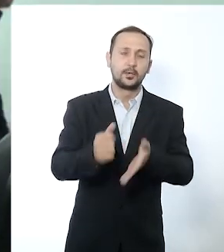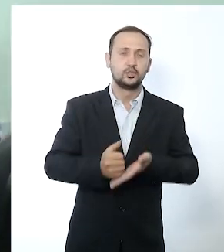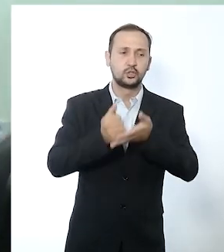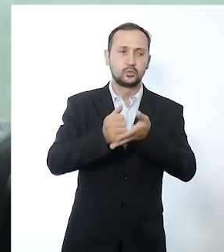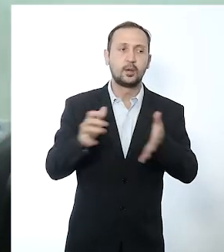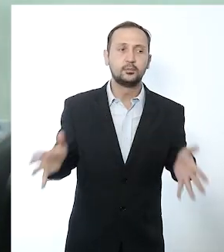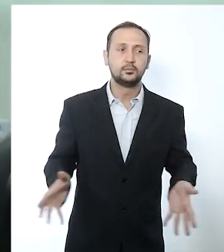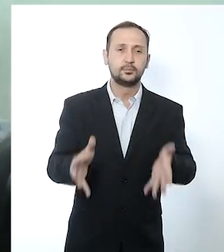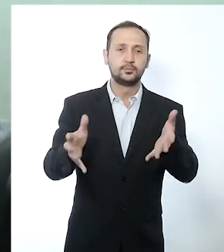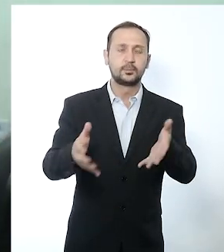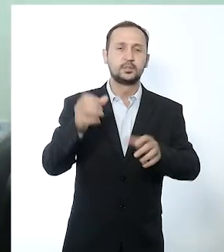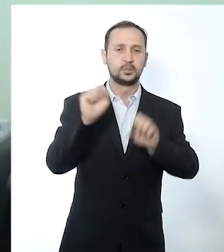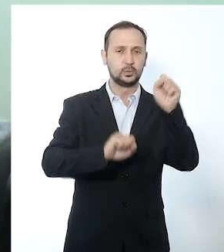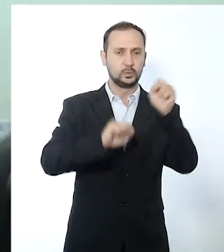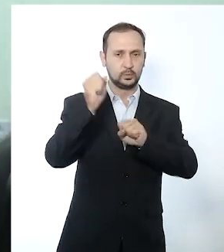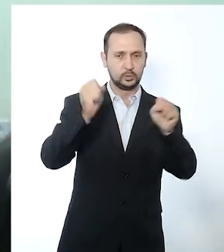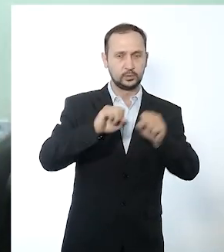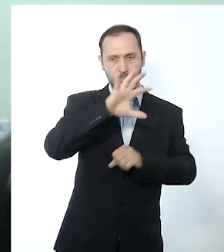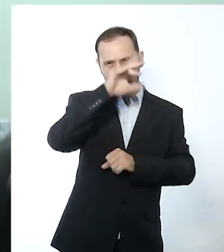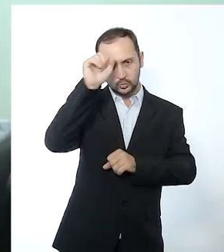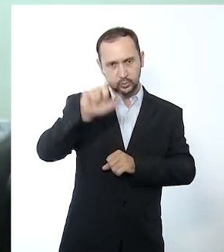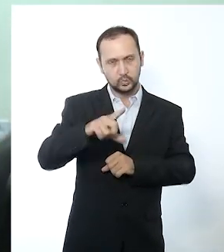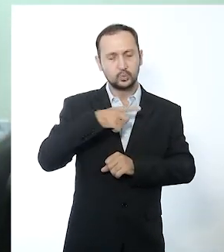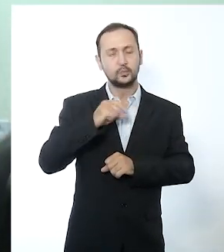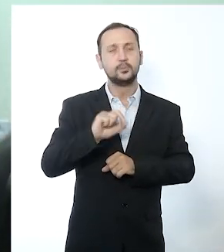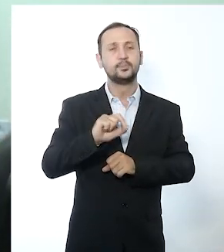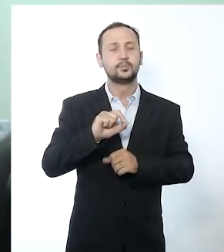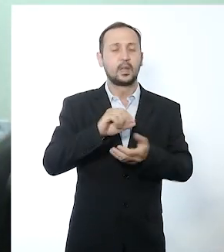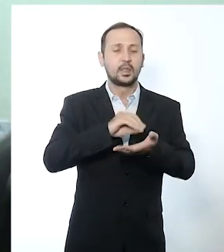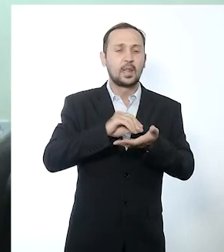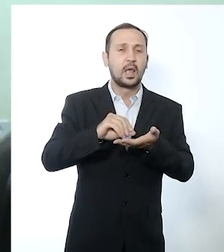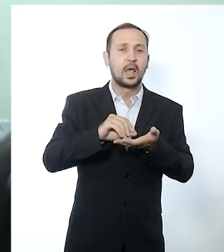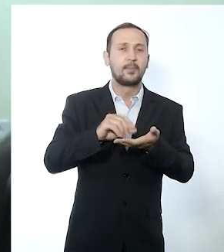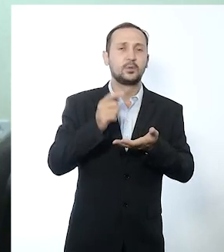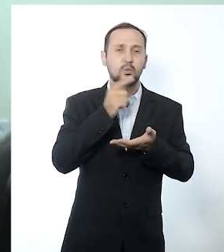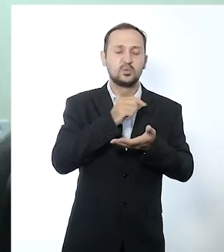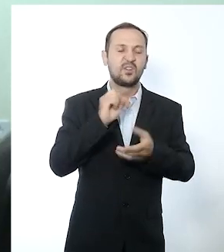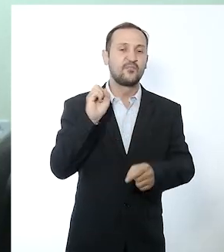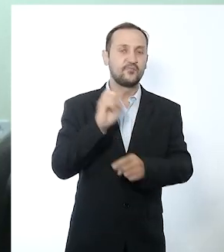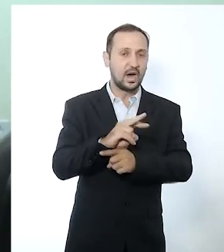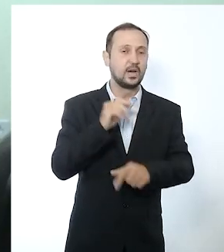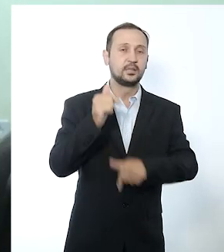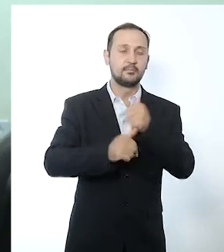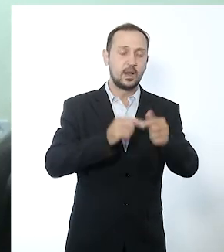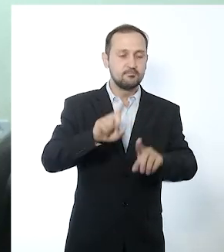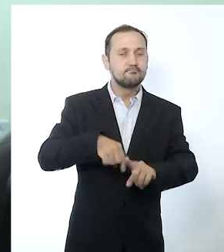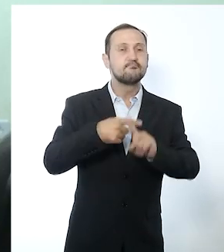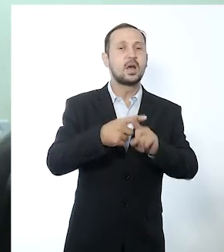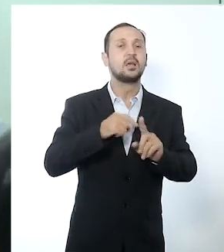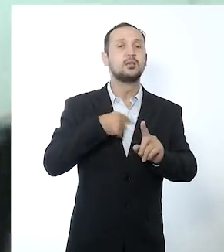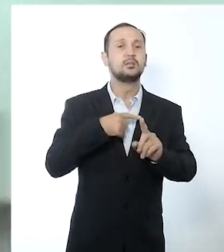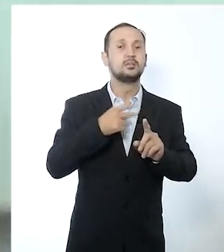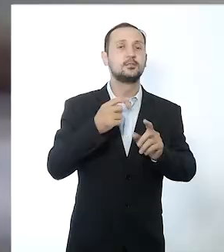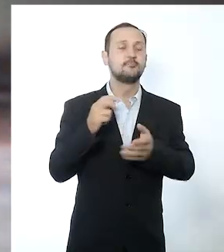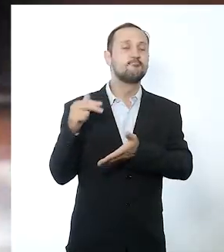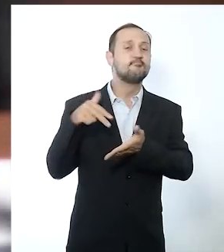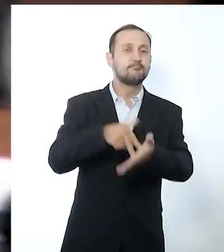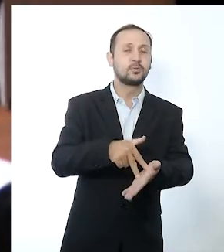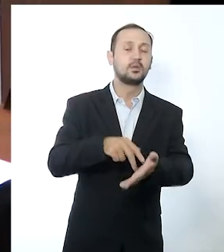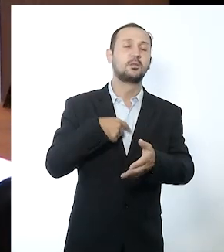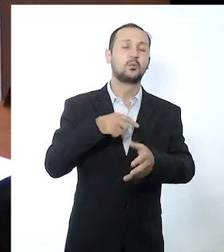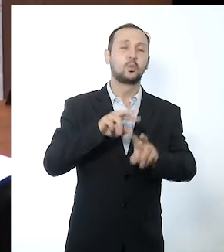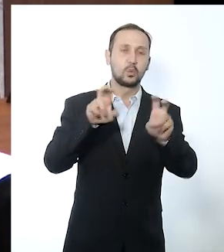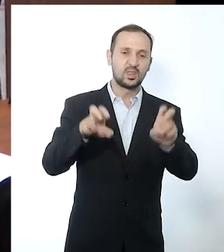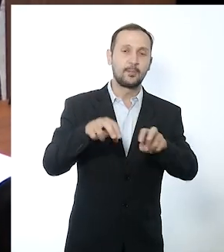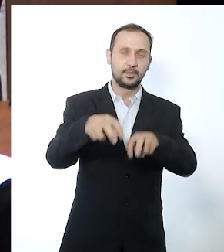estar fomentando a indústria da erva mate no estado novamente, para que a gente possa gerar mais empregos e fixar o homem no campo.